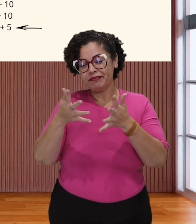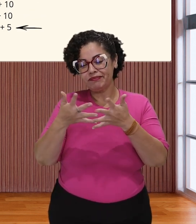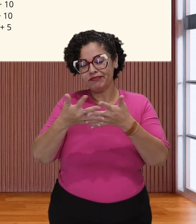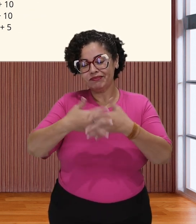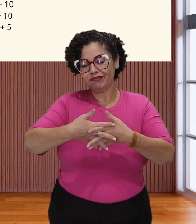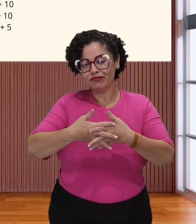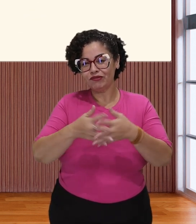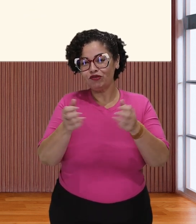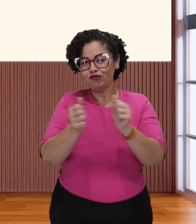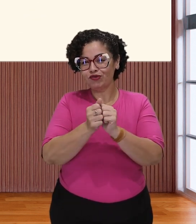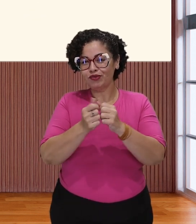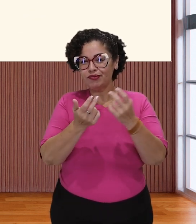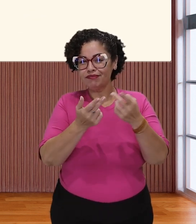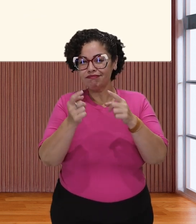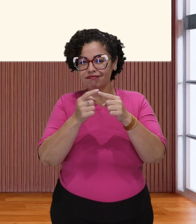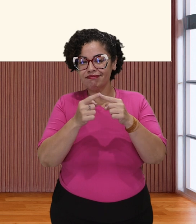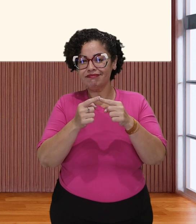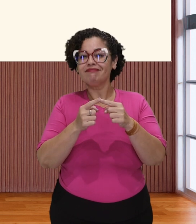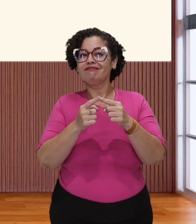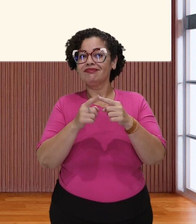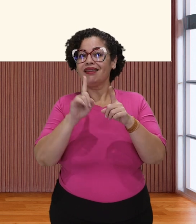nascido juntas? Isso tem nome: